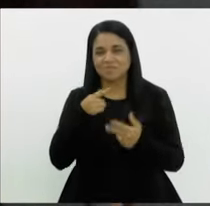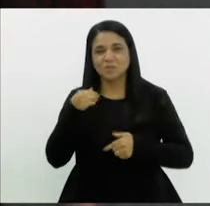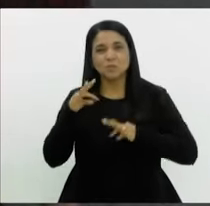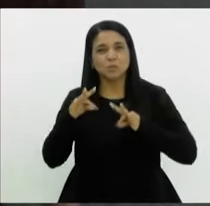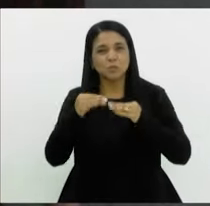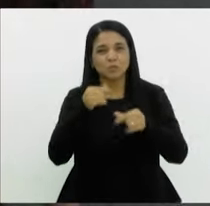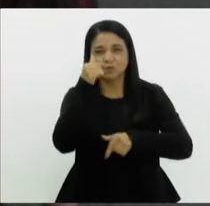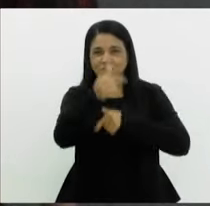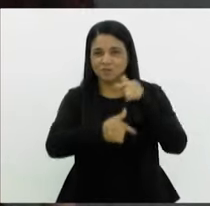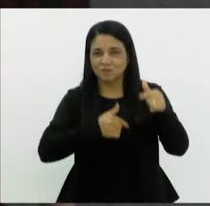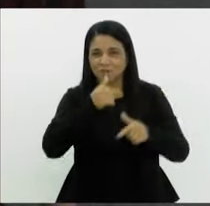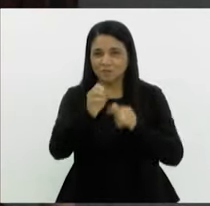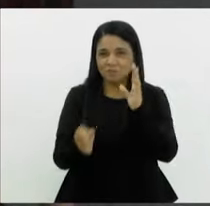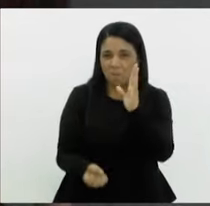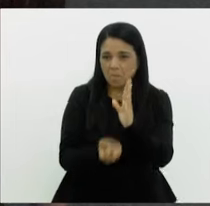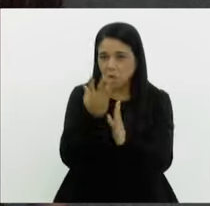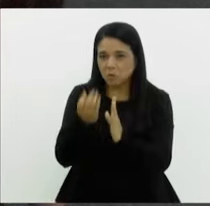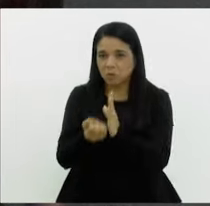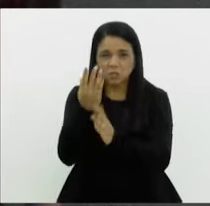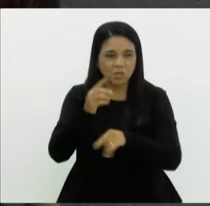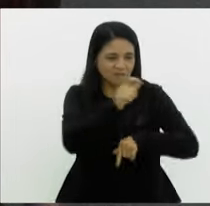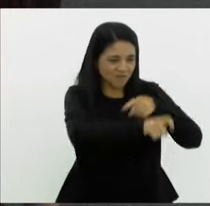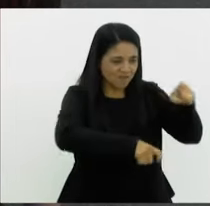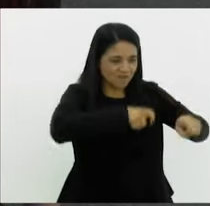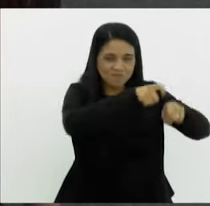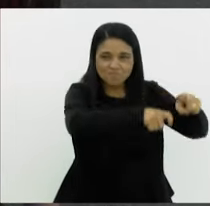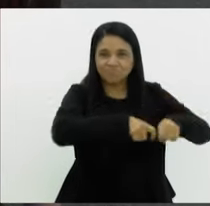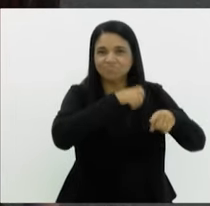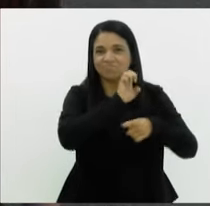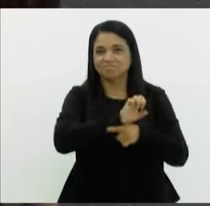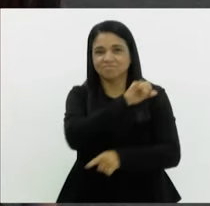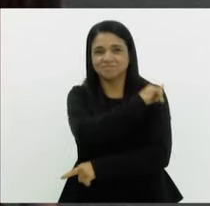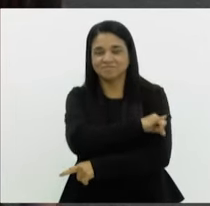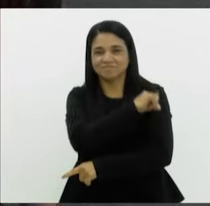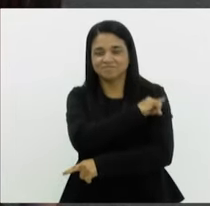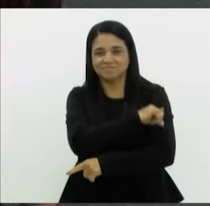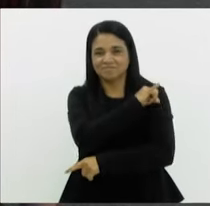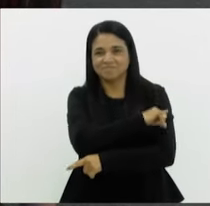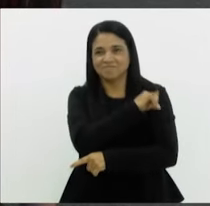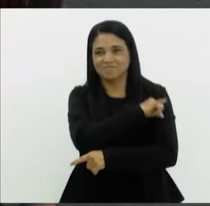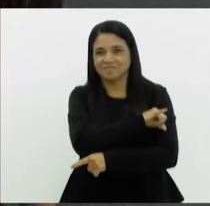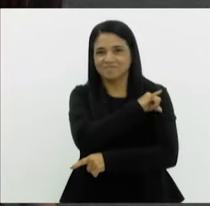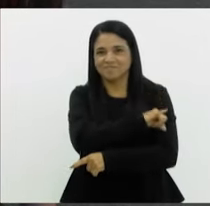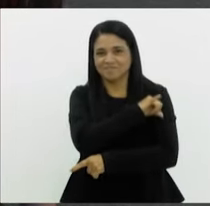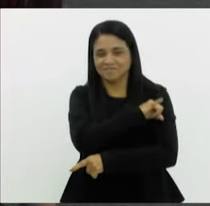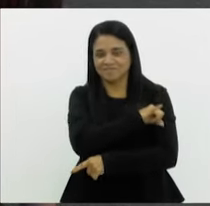trabalhadores, produtores, produtoras rurais do Estado do Rio de Janeiro, que fazem parte